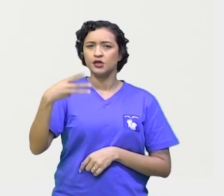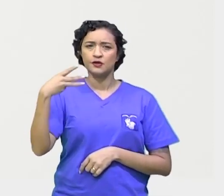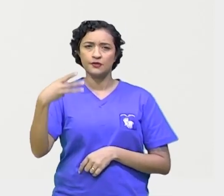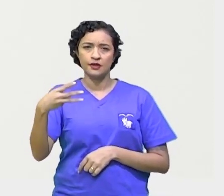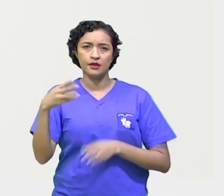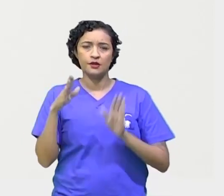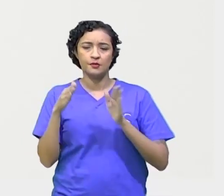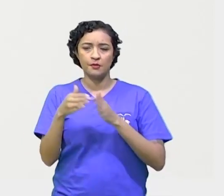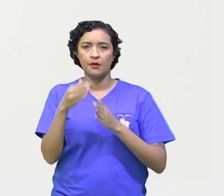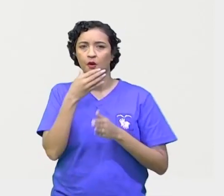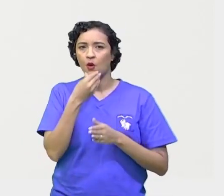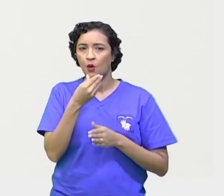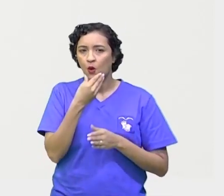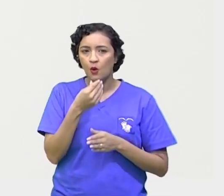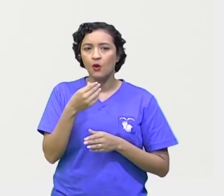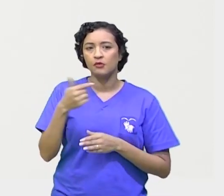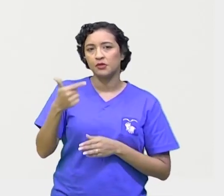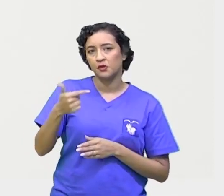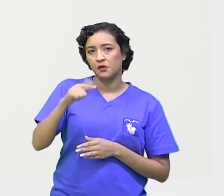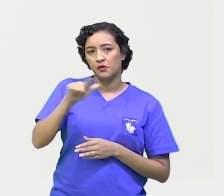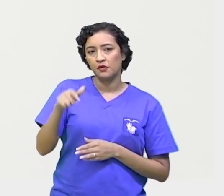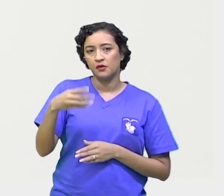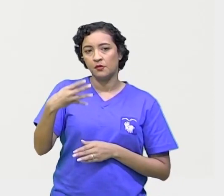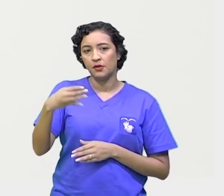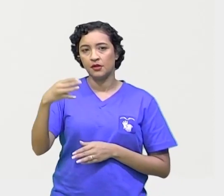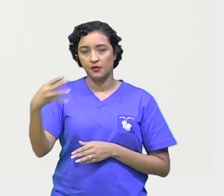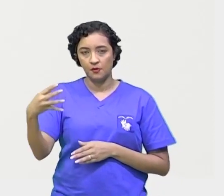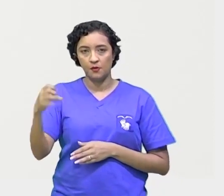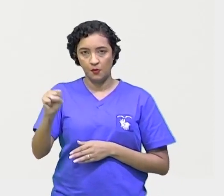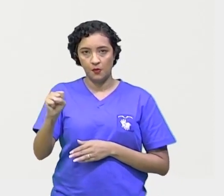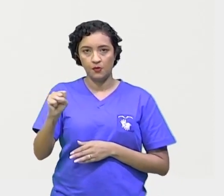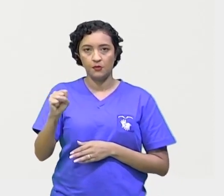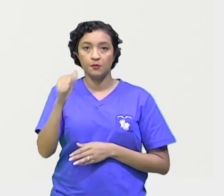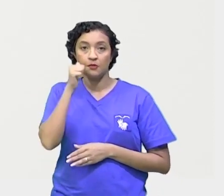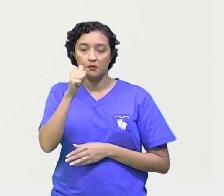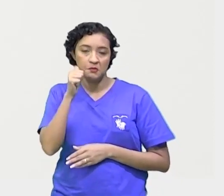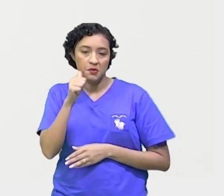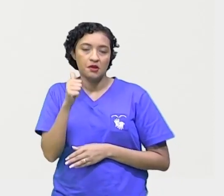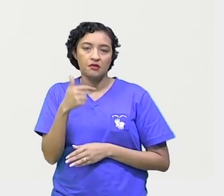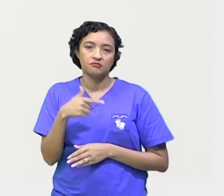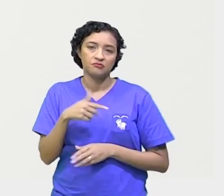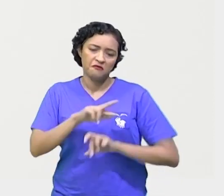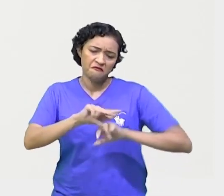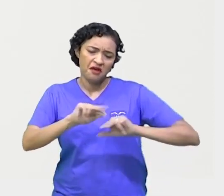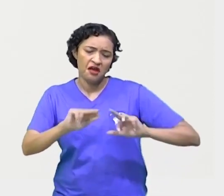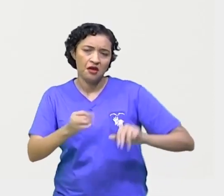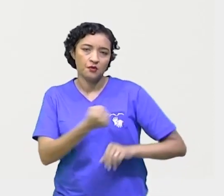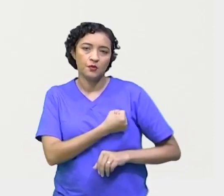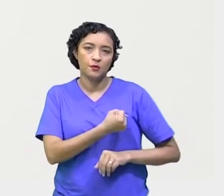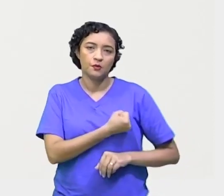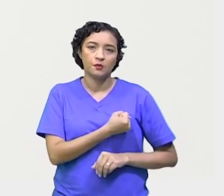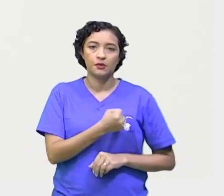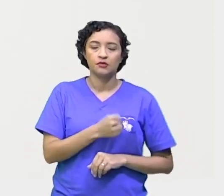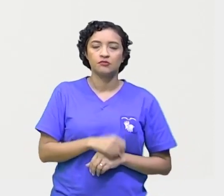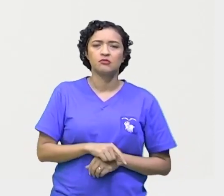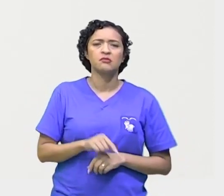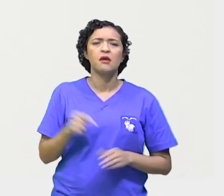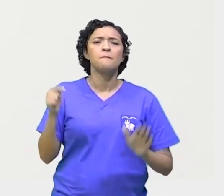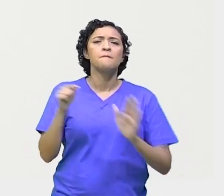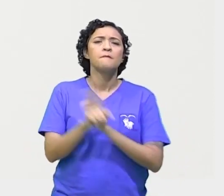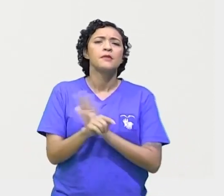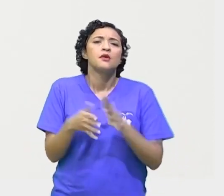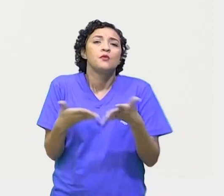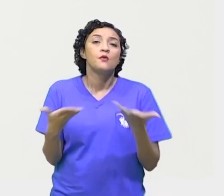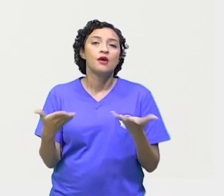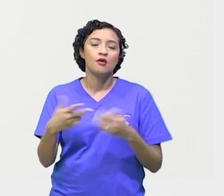homem dois e 24 para mulheres que altura que que você vai usar aqui vamos ver o que ele quer primeiramente Observe o seguinte ele quer o